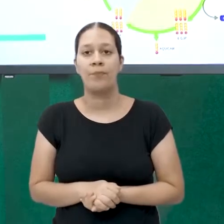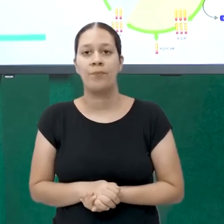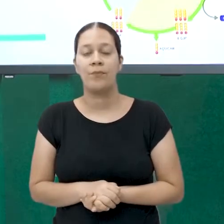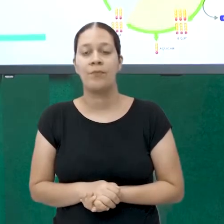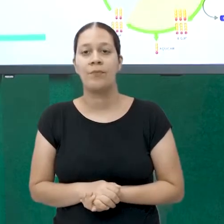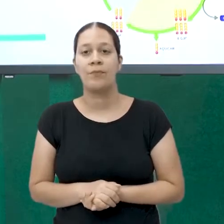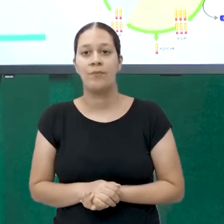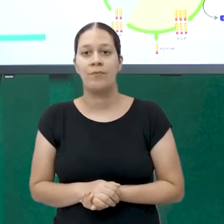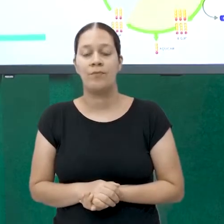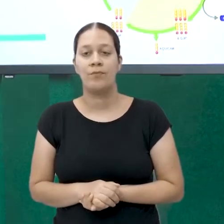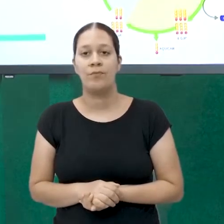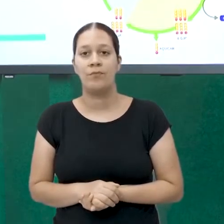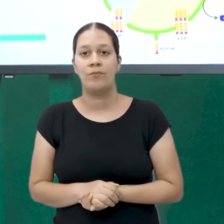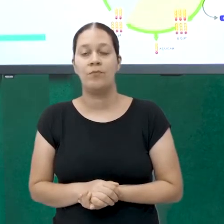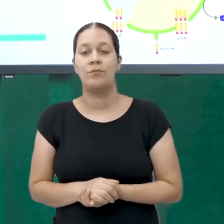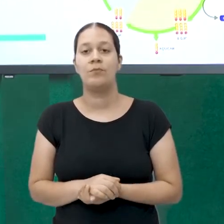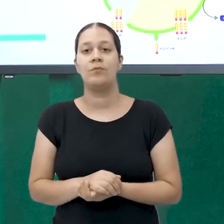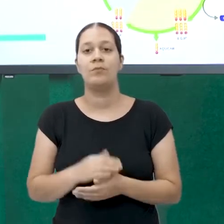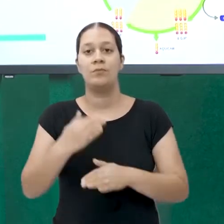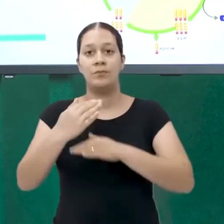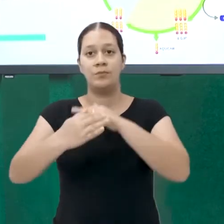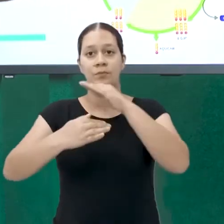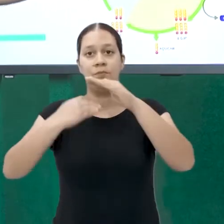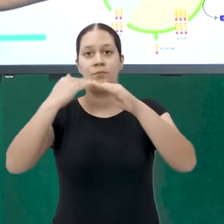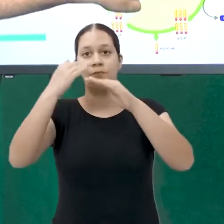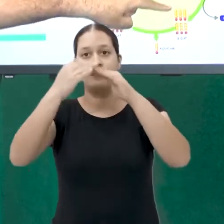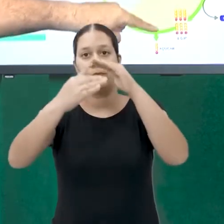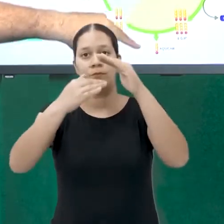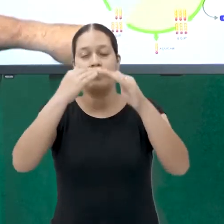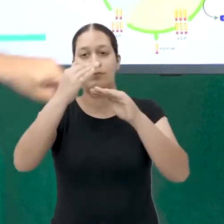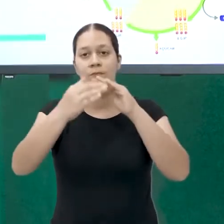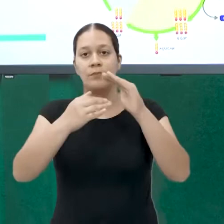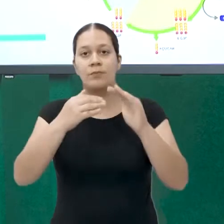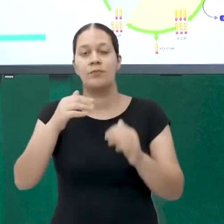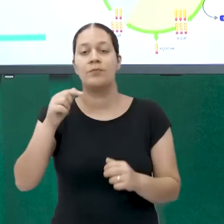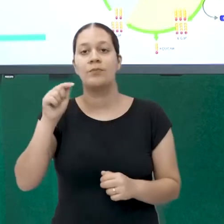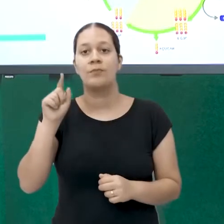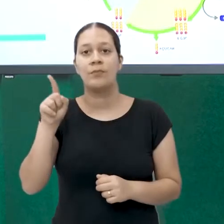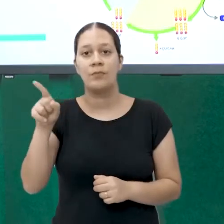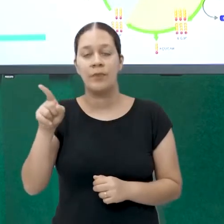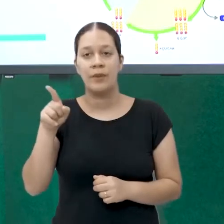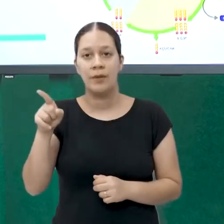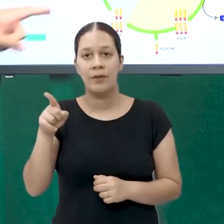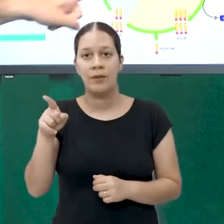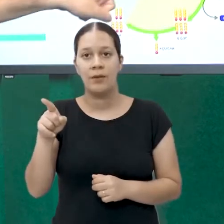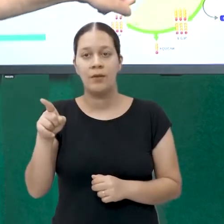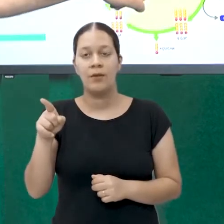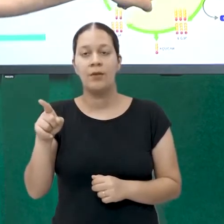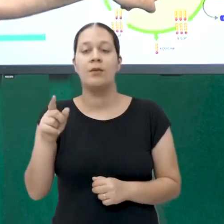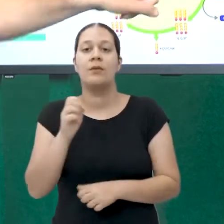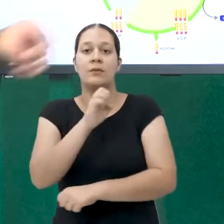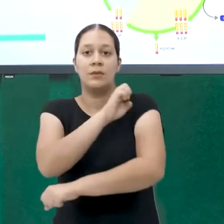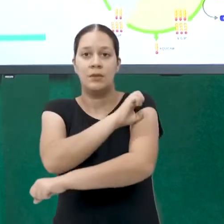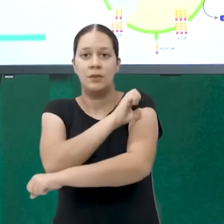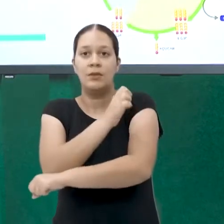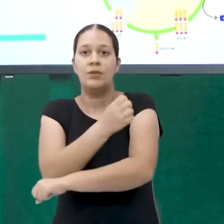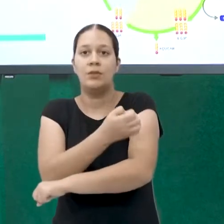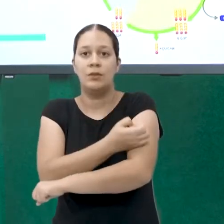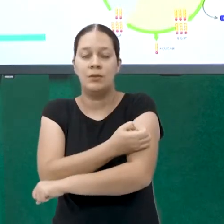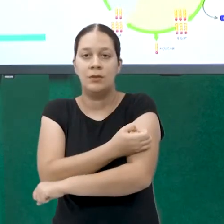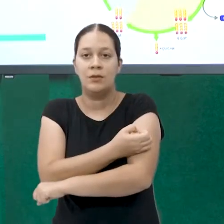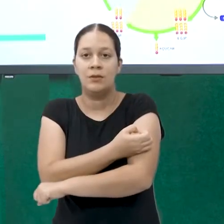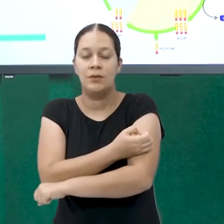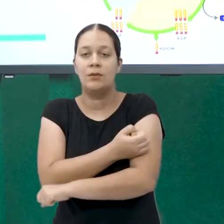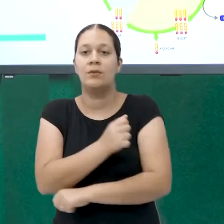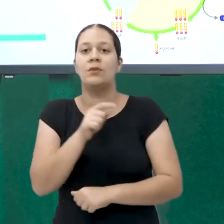3-fosfato. Tudo bem? Beleza. No processo aqui, você tem gasto de